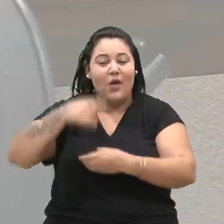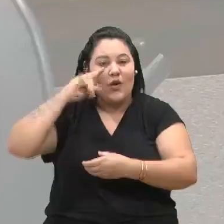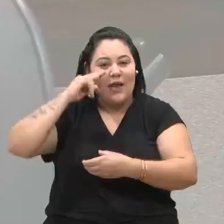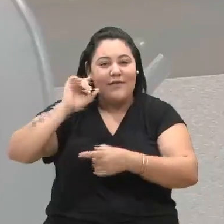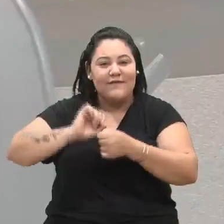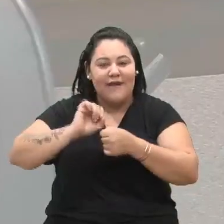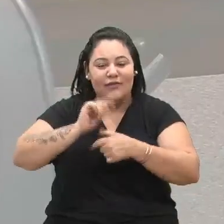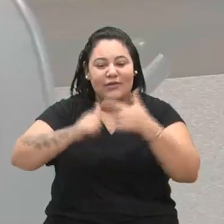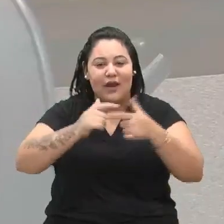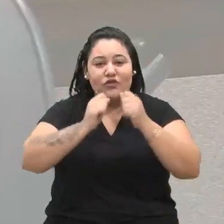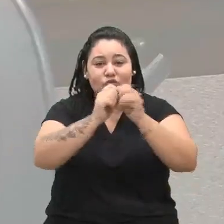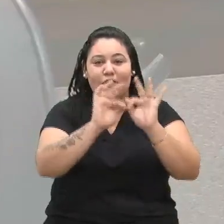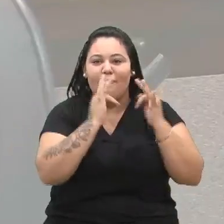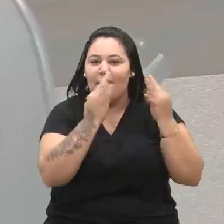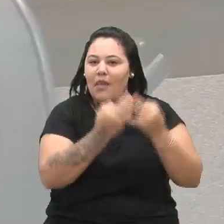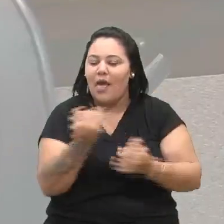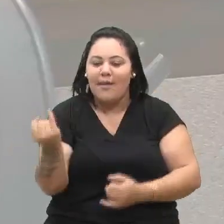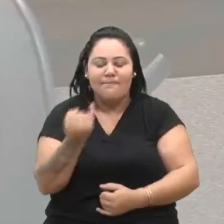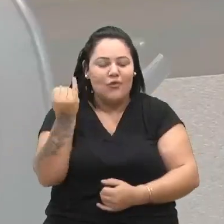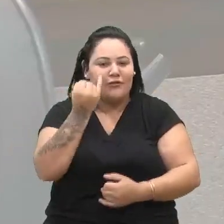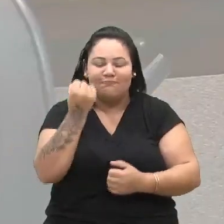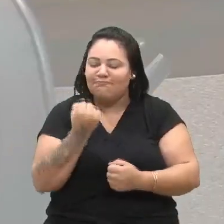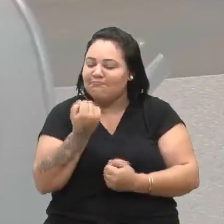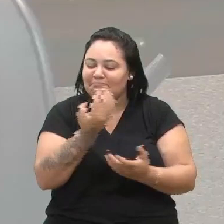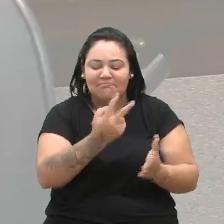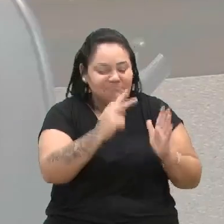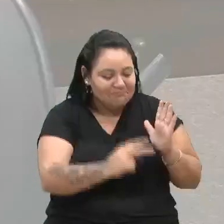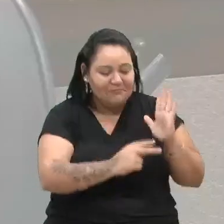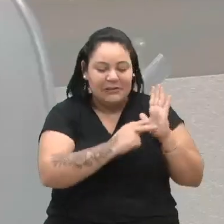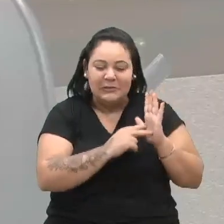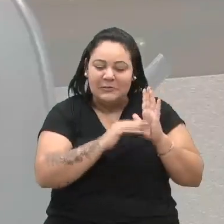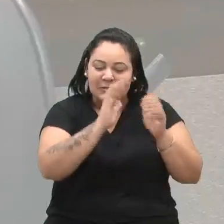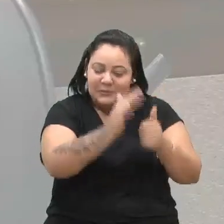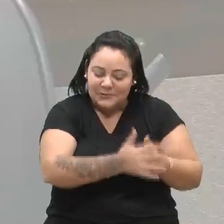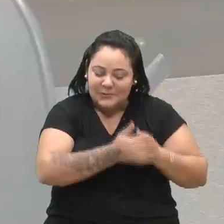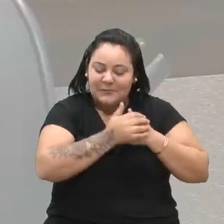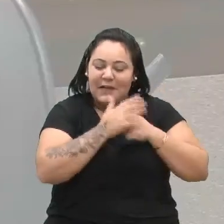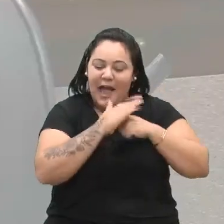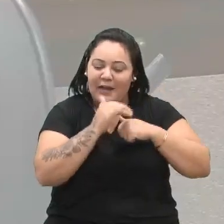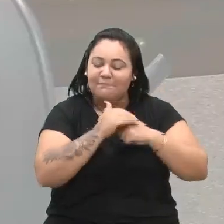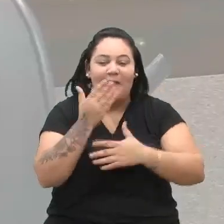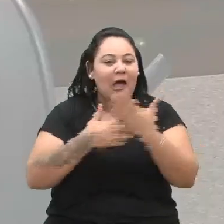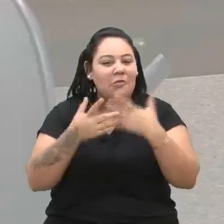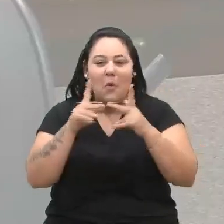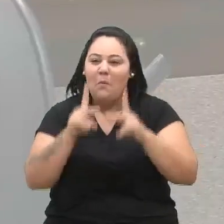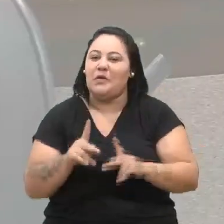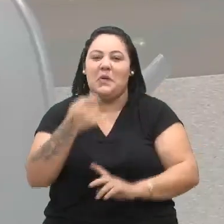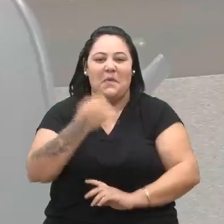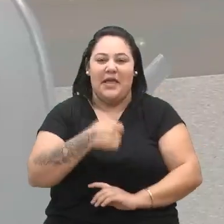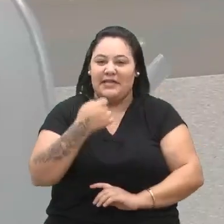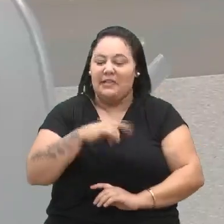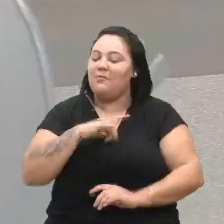as famílias fundamental, de atenção mesmo e de acolhimento a essas pessoas que precisam, né,